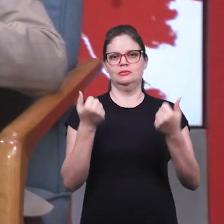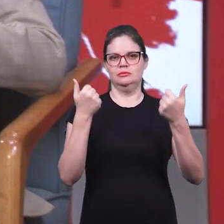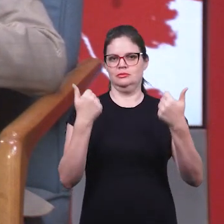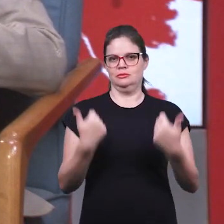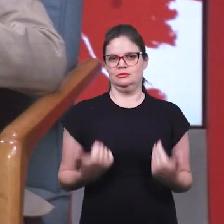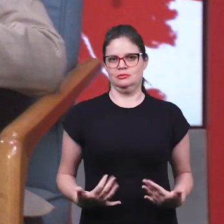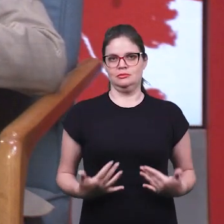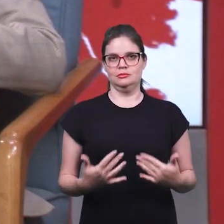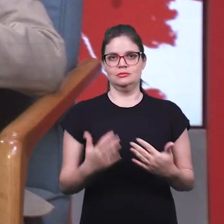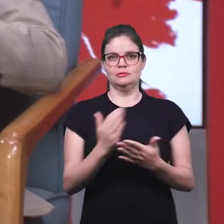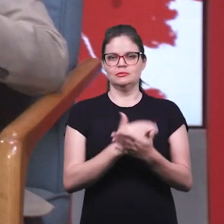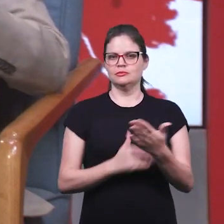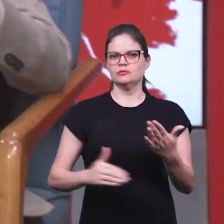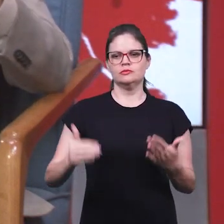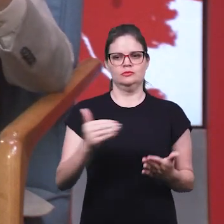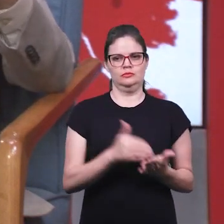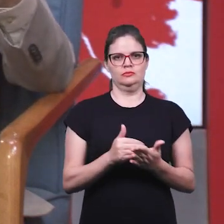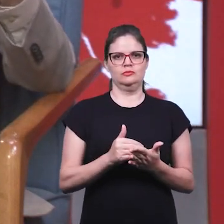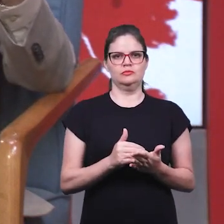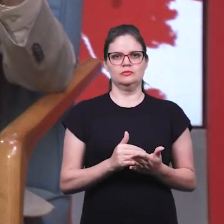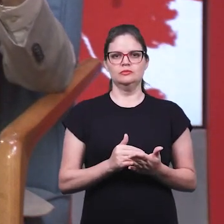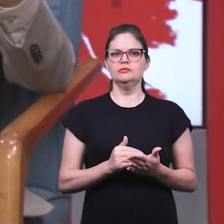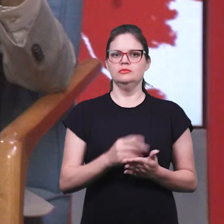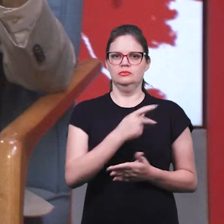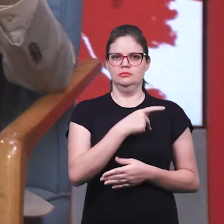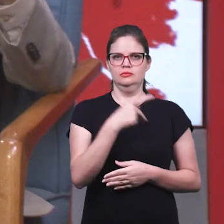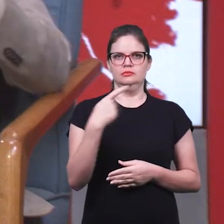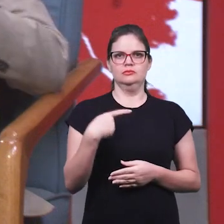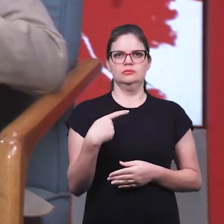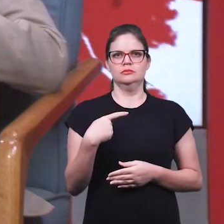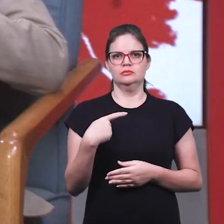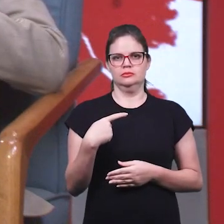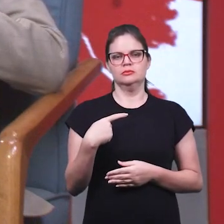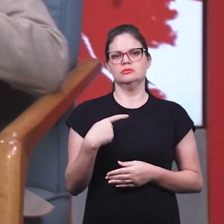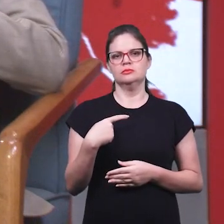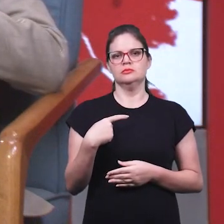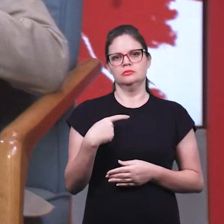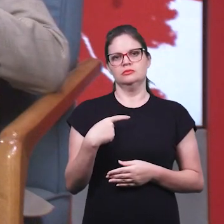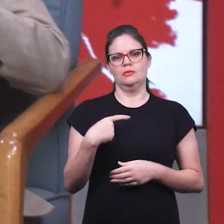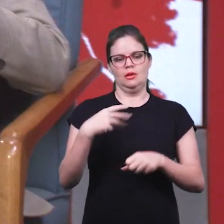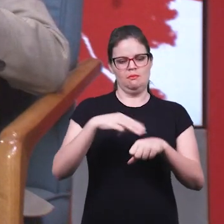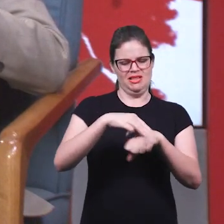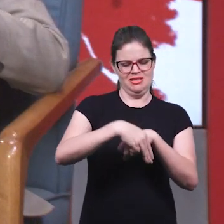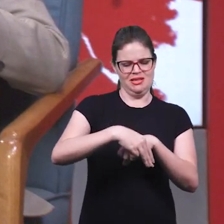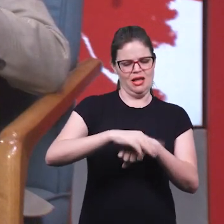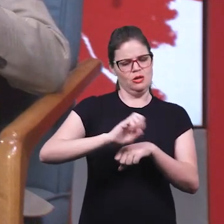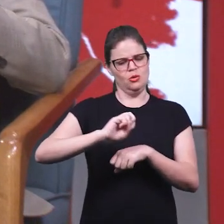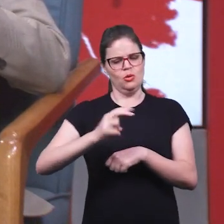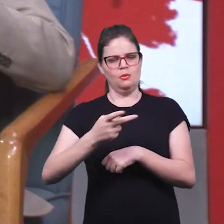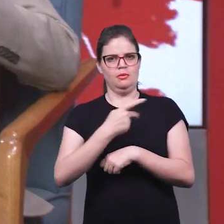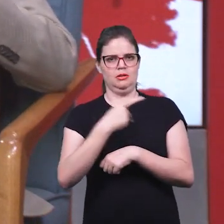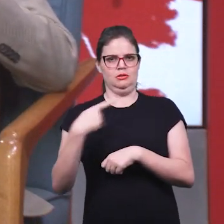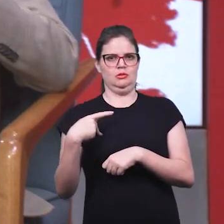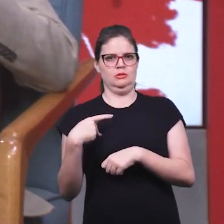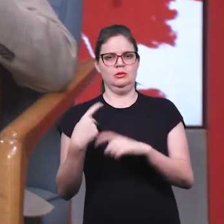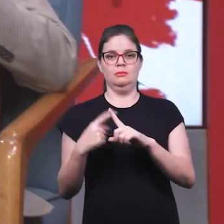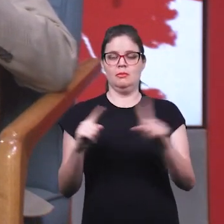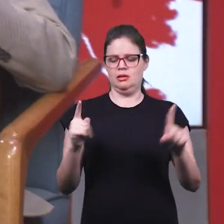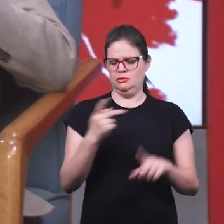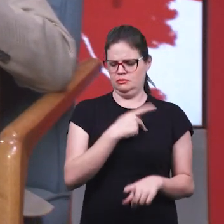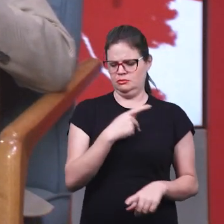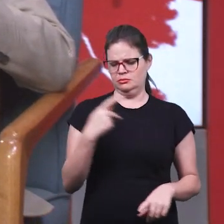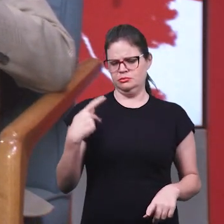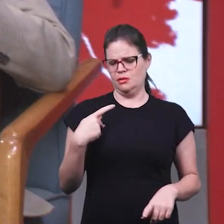falamos que todos nós que temos ministério somos chamados de pastor, sendo que pastor